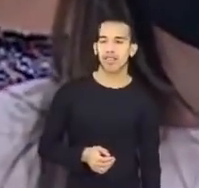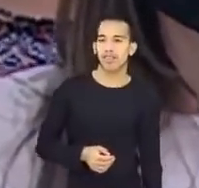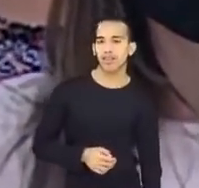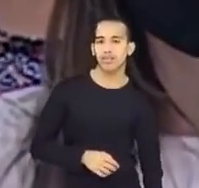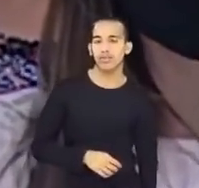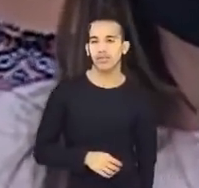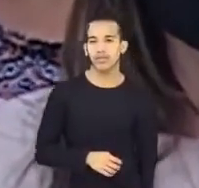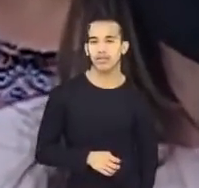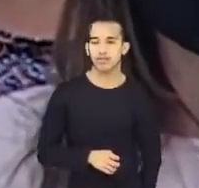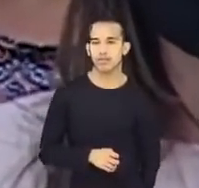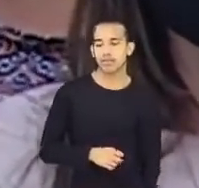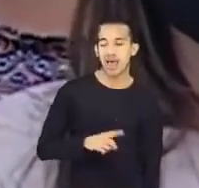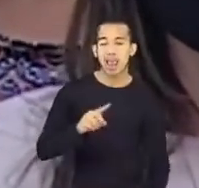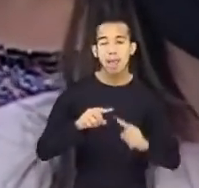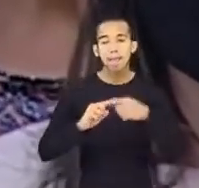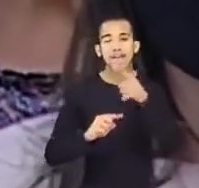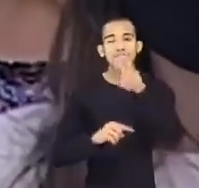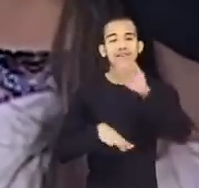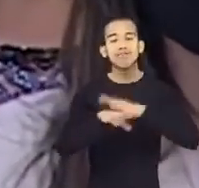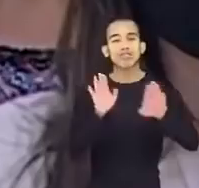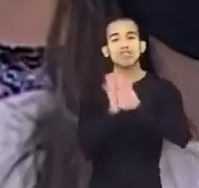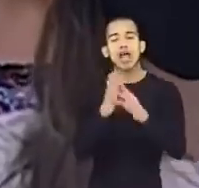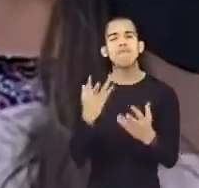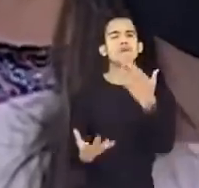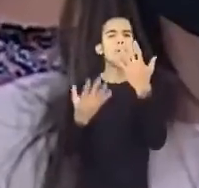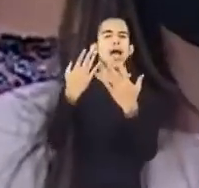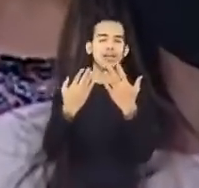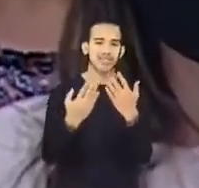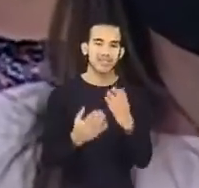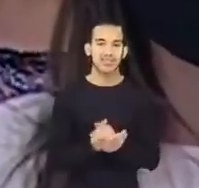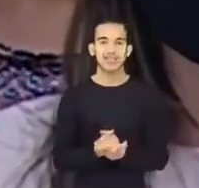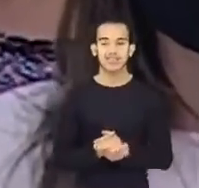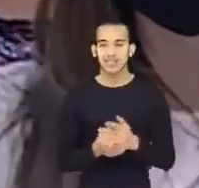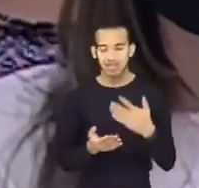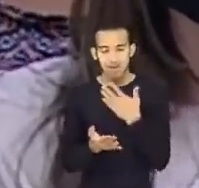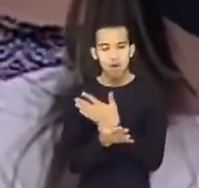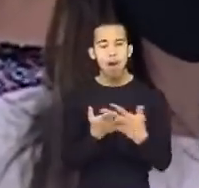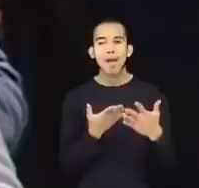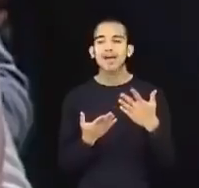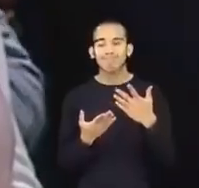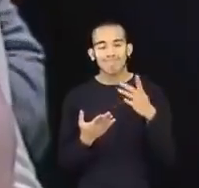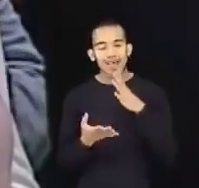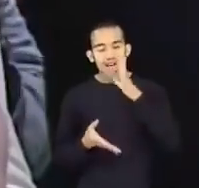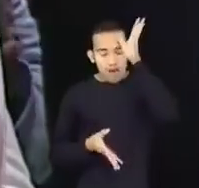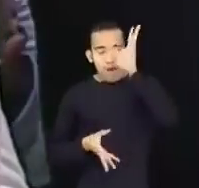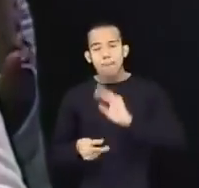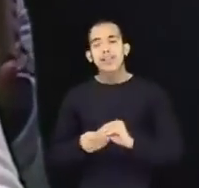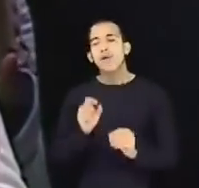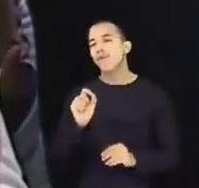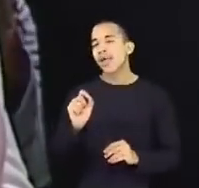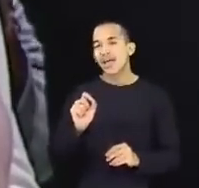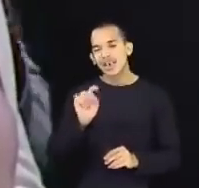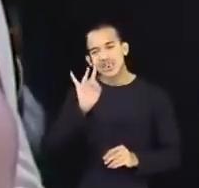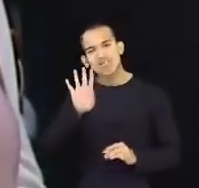E aí vem a fumaça. E quando passa tudo, a gente fica bem flexível, a gente entende que